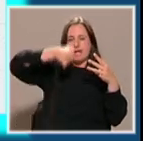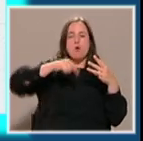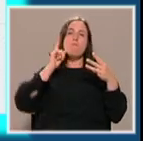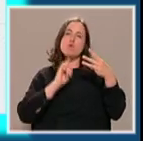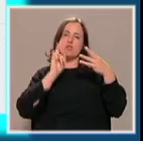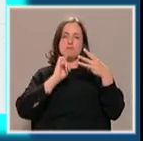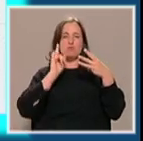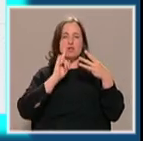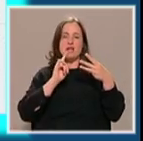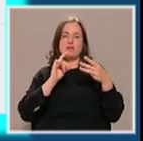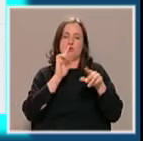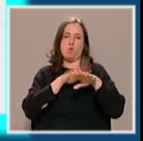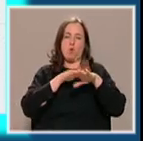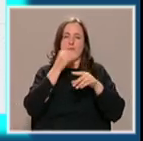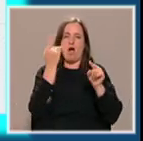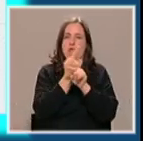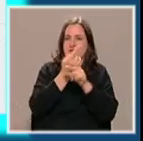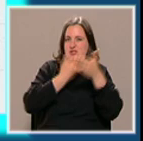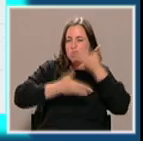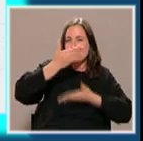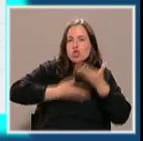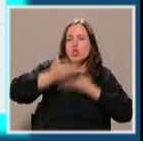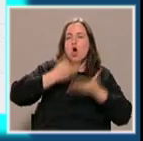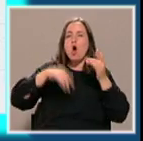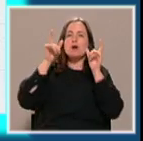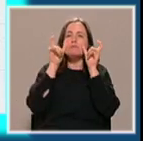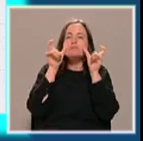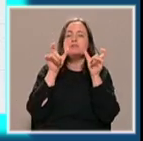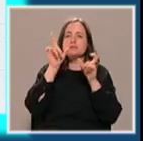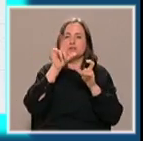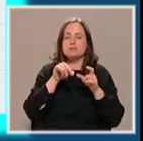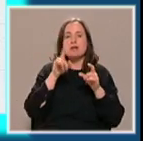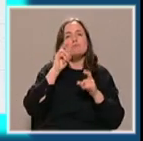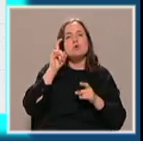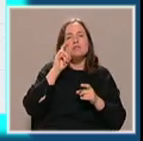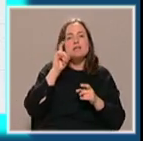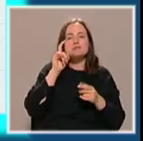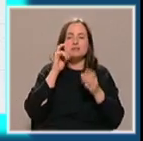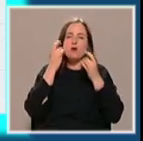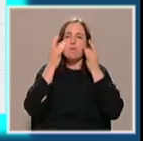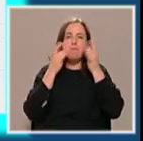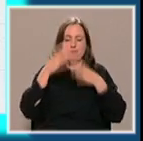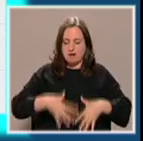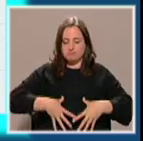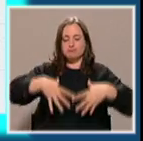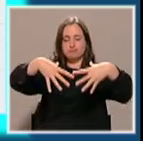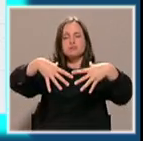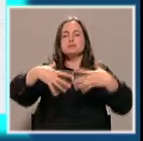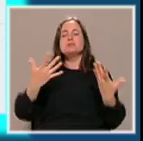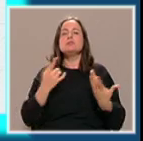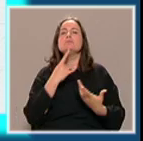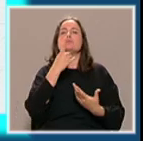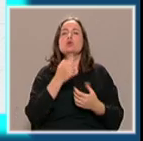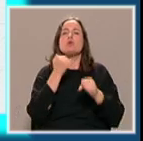quer na nutrição, na manutenção e na proteção do novo ser durante toda a gravidez. E quais